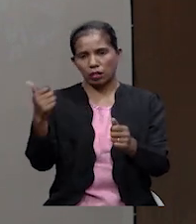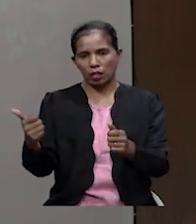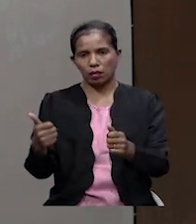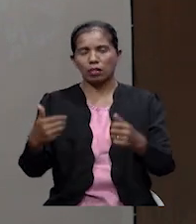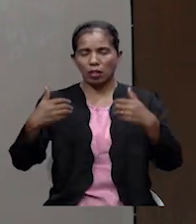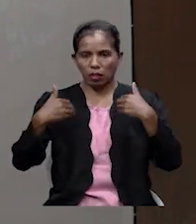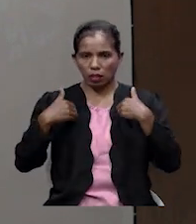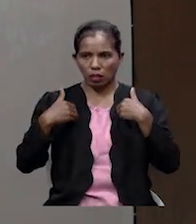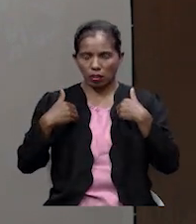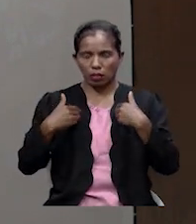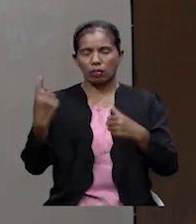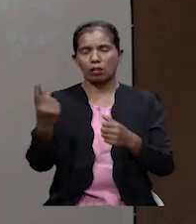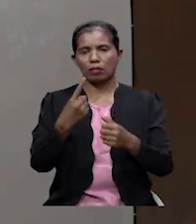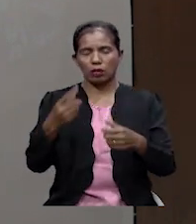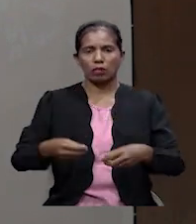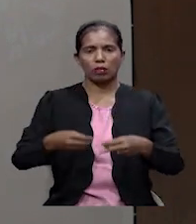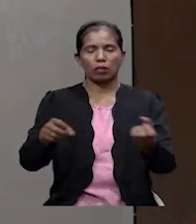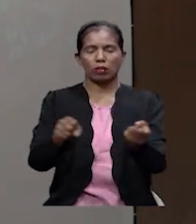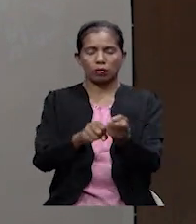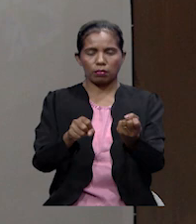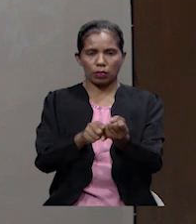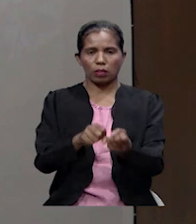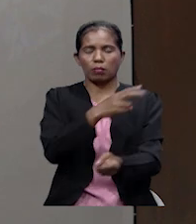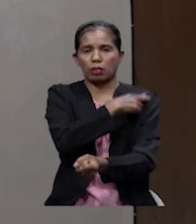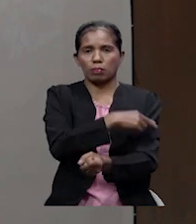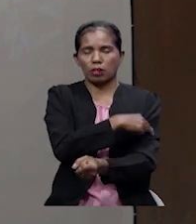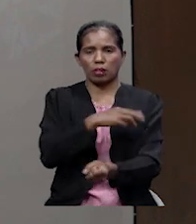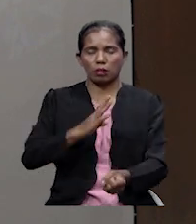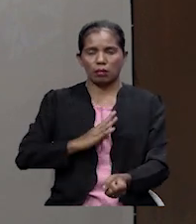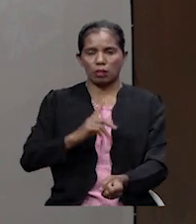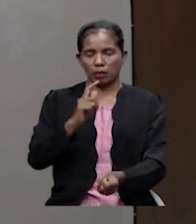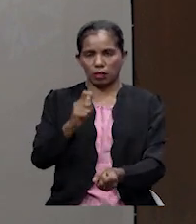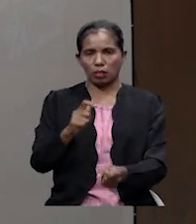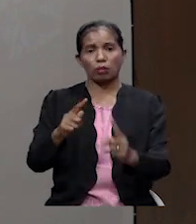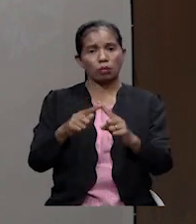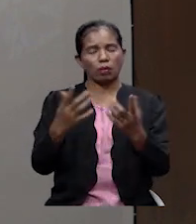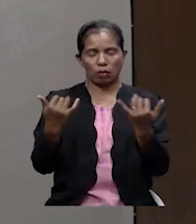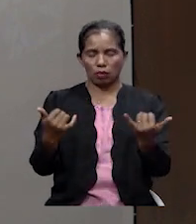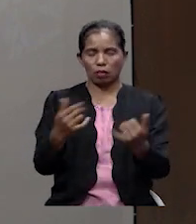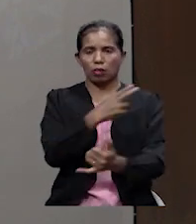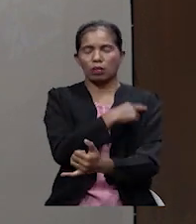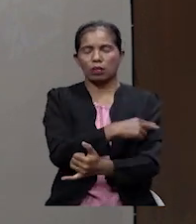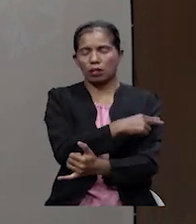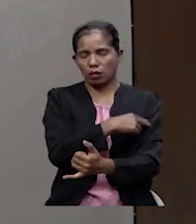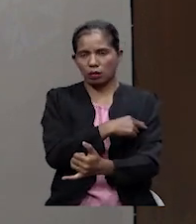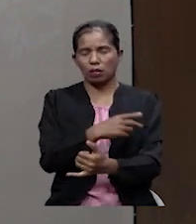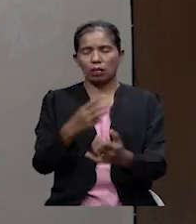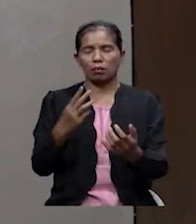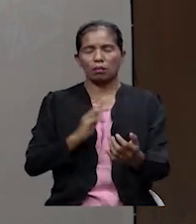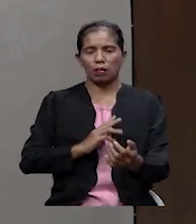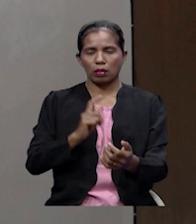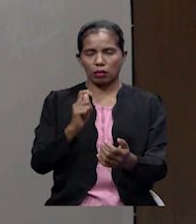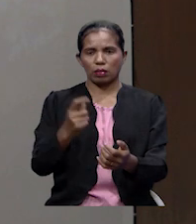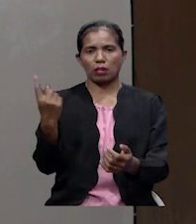karek, atu mantém fo apoio tamba toa agora, hospital clínica Bairro Pite se mantém